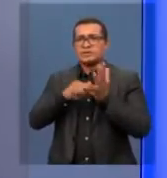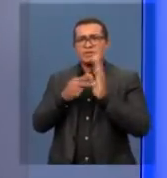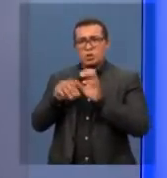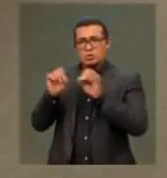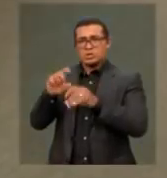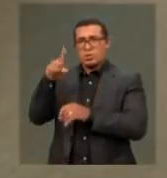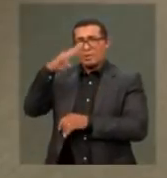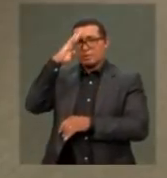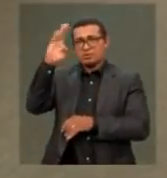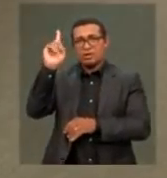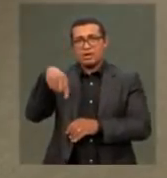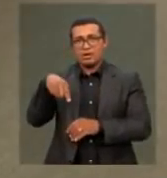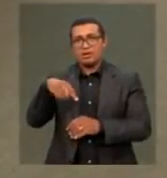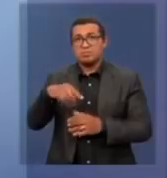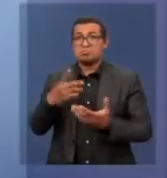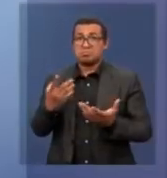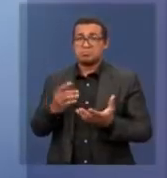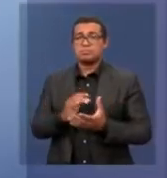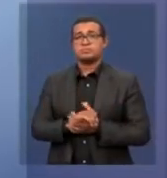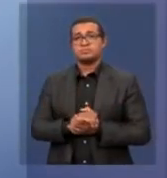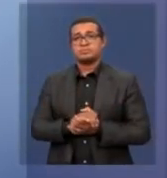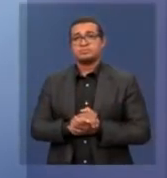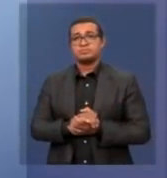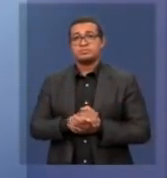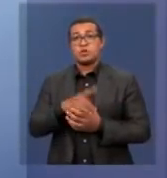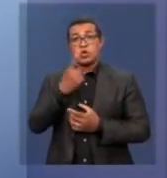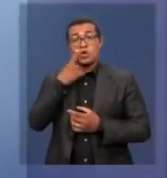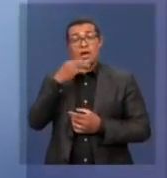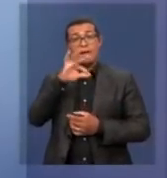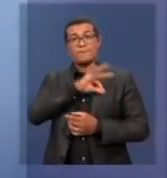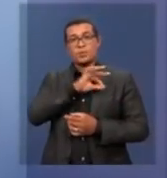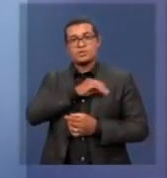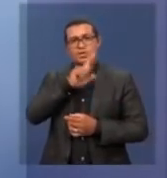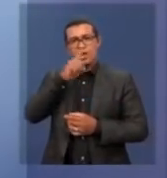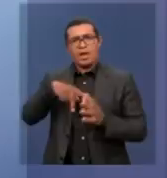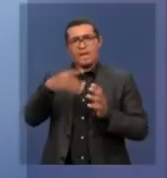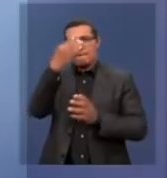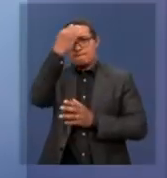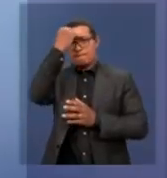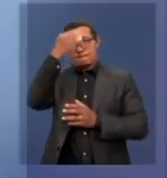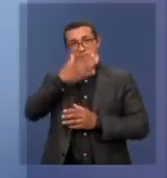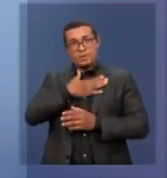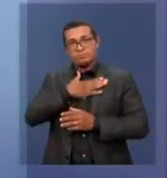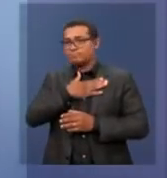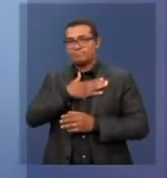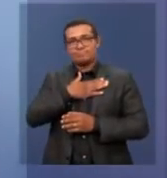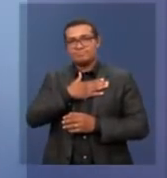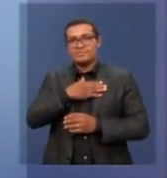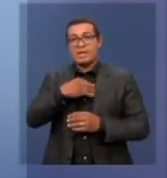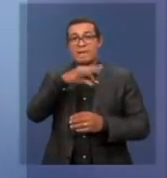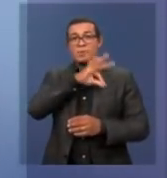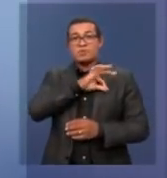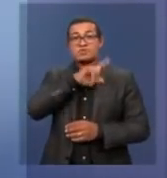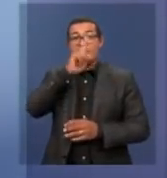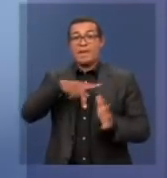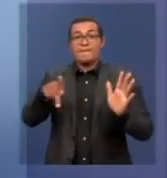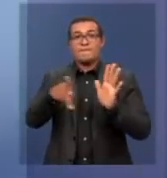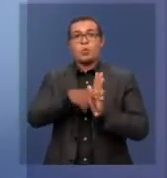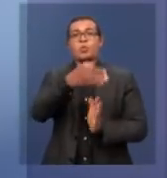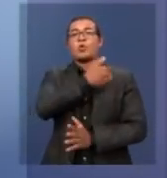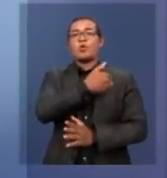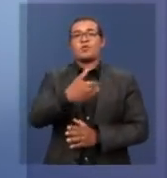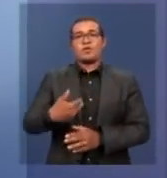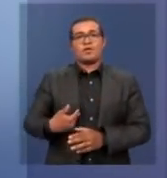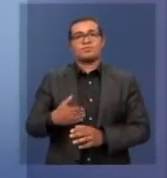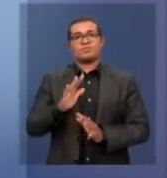vocês a polícia não era de renato casagrande gente é polícia é de estado no meu governo a polícia de estado agora assim